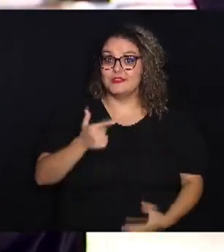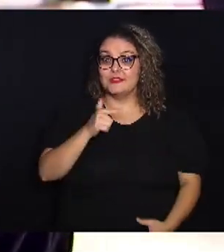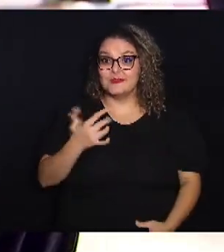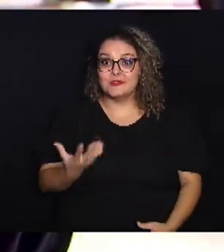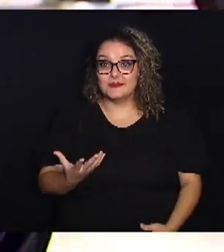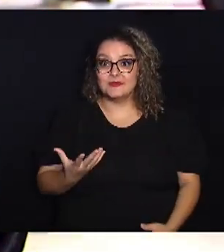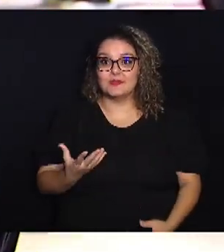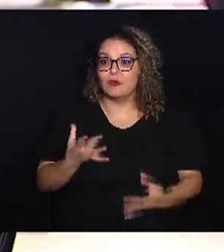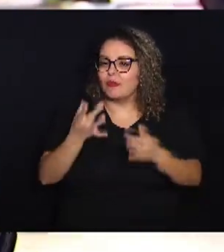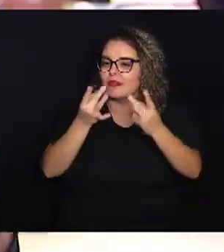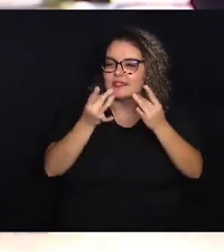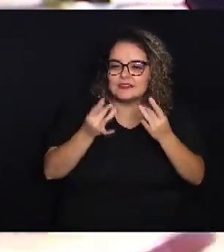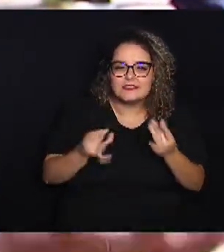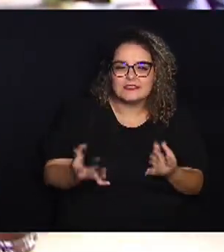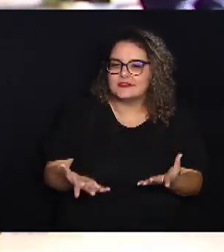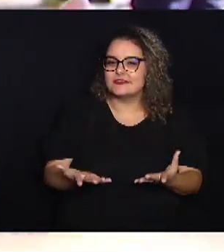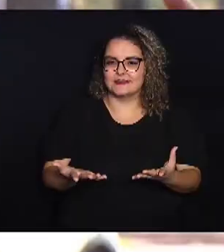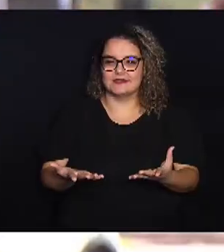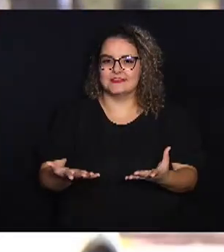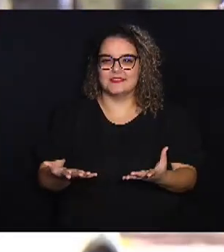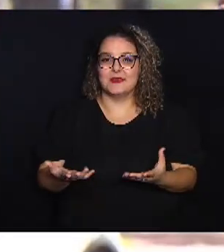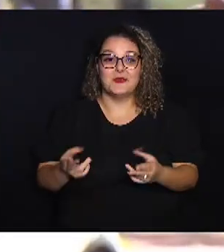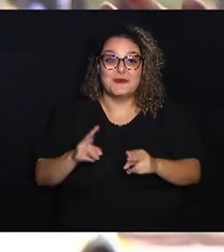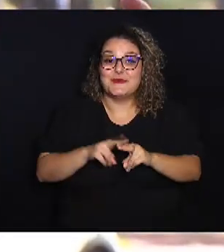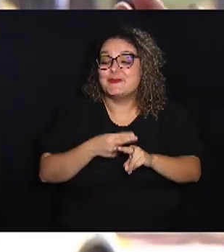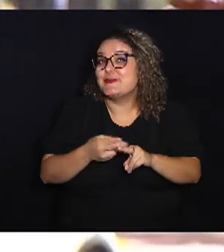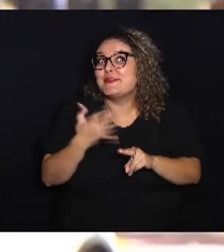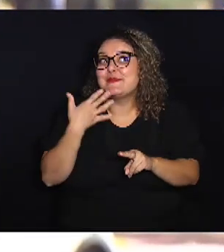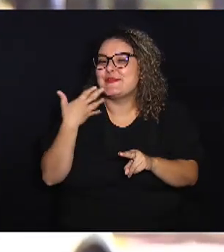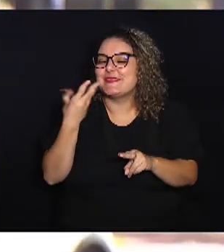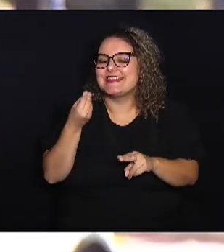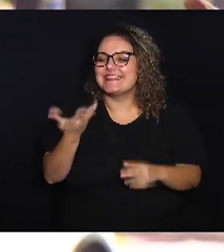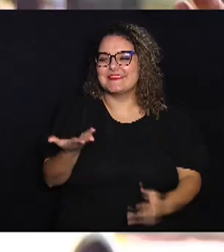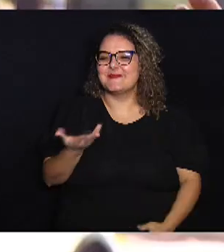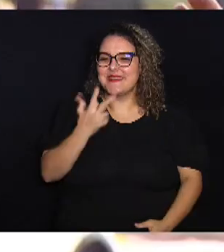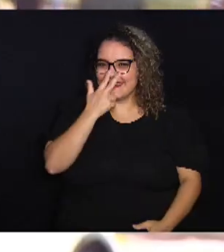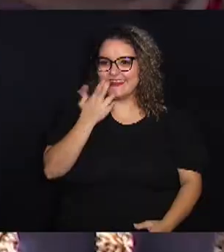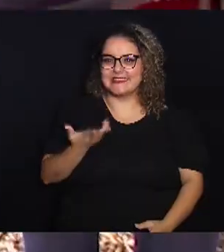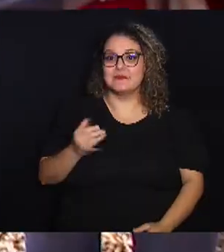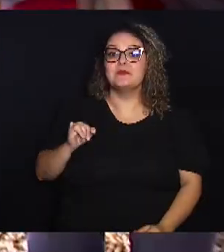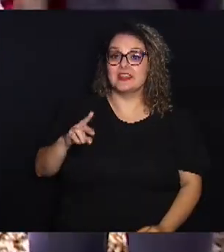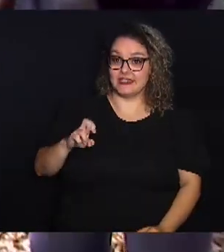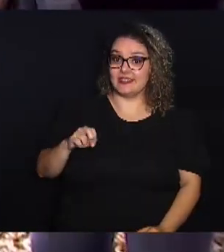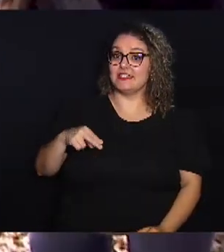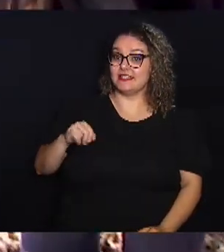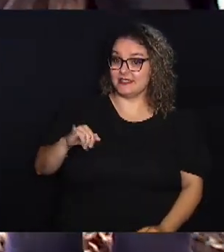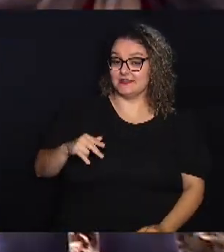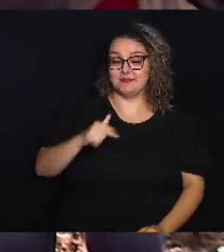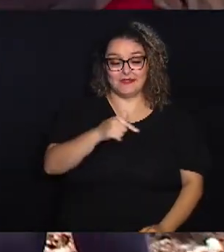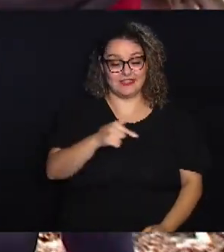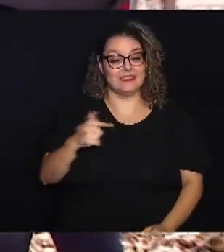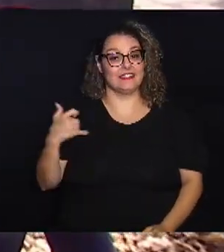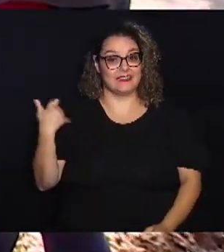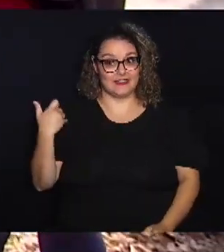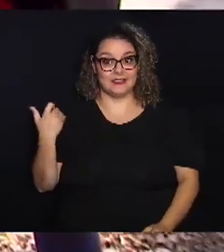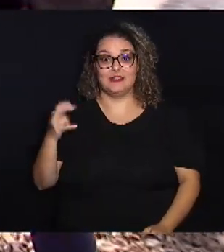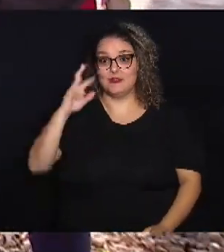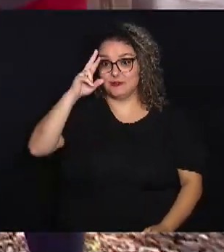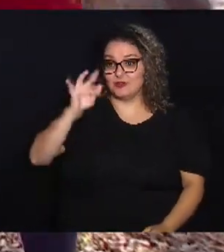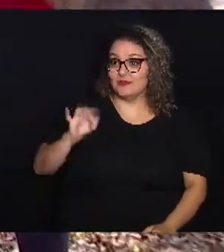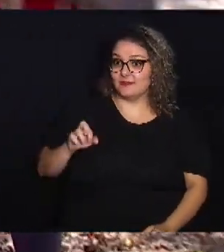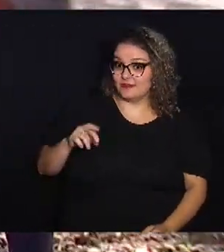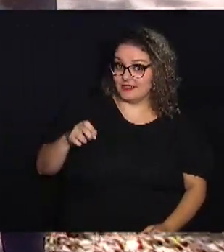eu descrever o sabor melhor que chocolate. O mesmo caso da dona Irani, de 77 anos, e do seu Fernando,